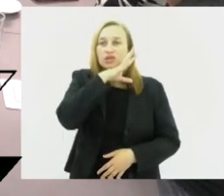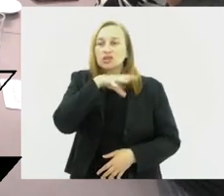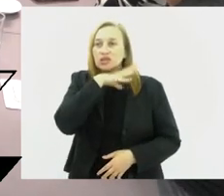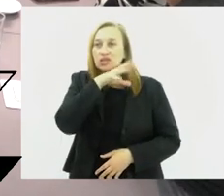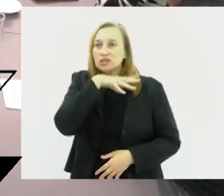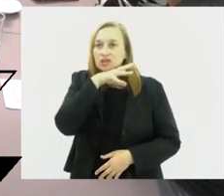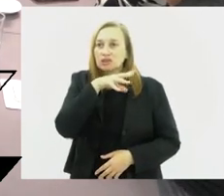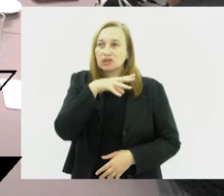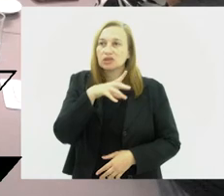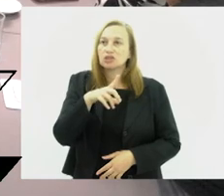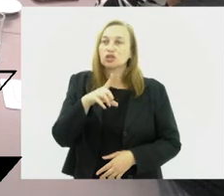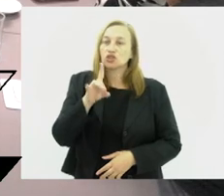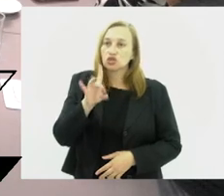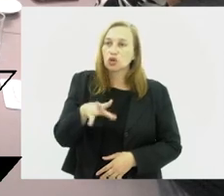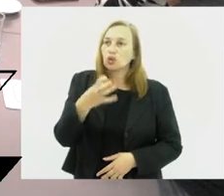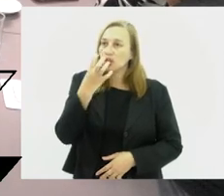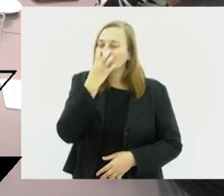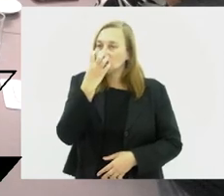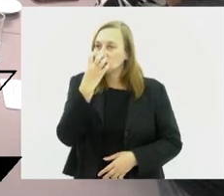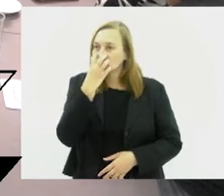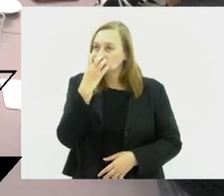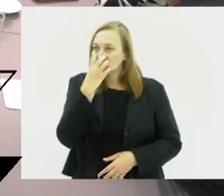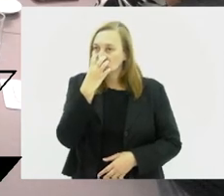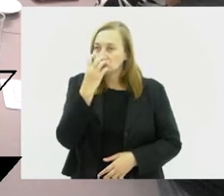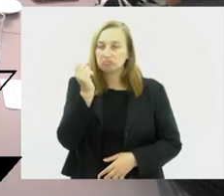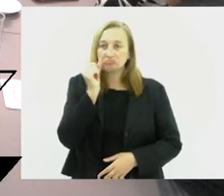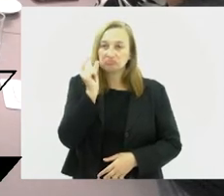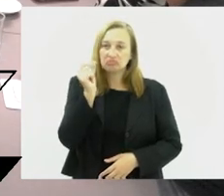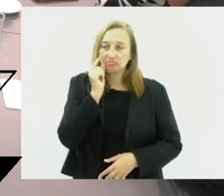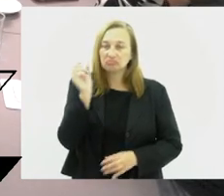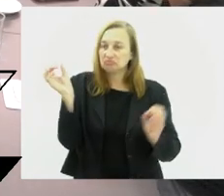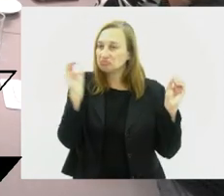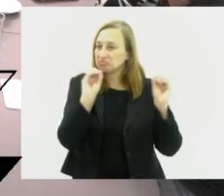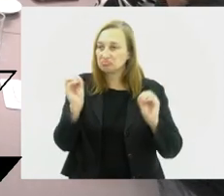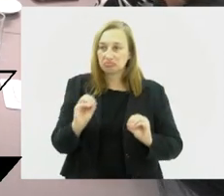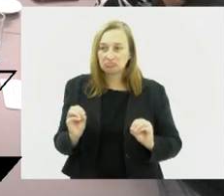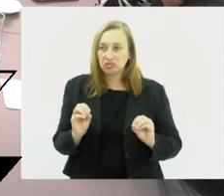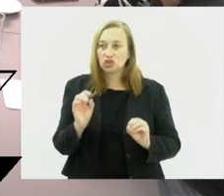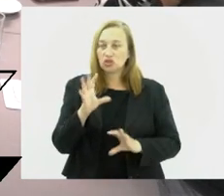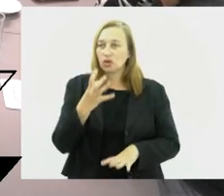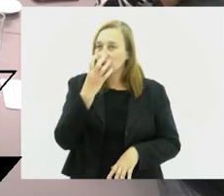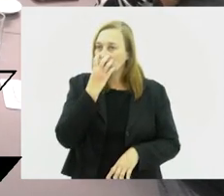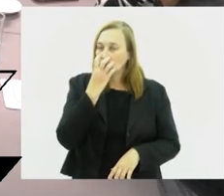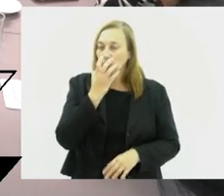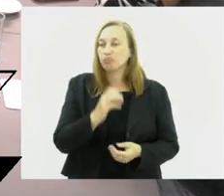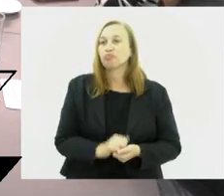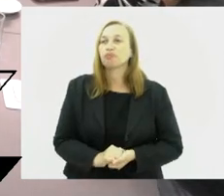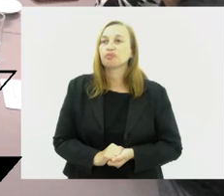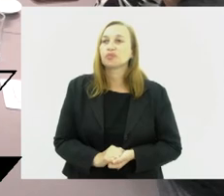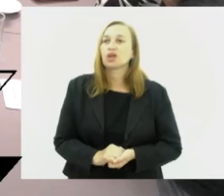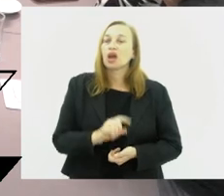envolvendo cães, só cães, tem gatos, equinos, animais silvestres, por aí vai,